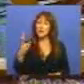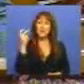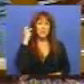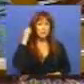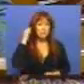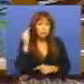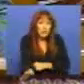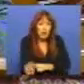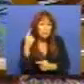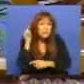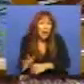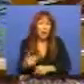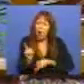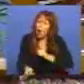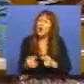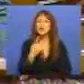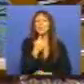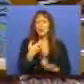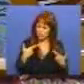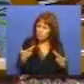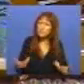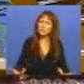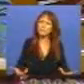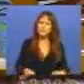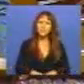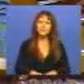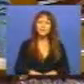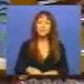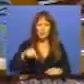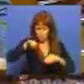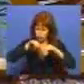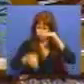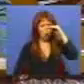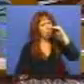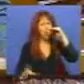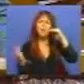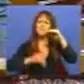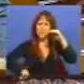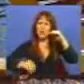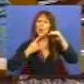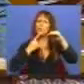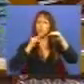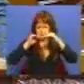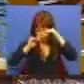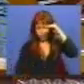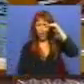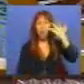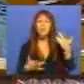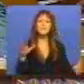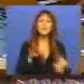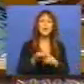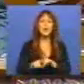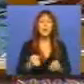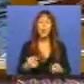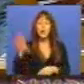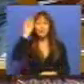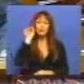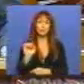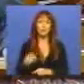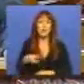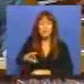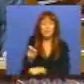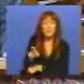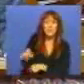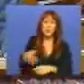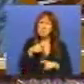anos, o que é que temos? Perguntamos nós. O fosso aumentou e aumentou muito. De acordo com a consultora Mercer,